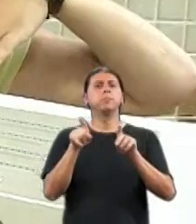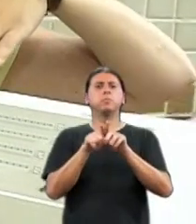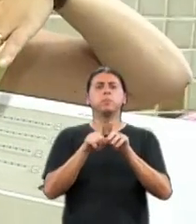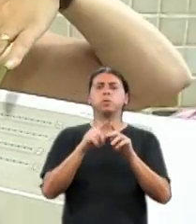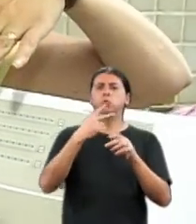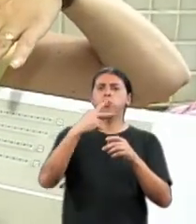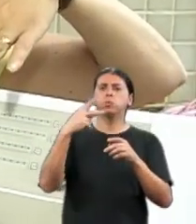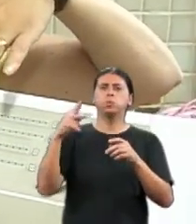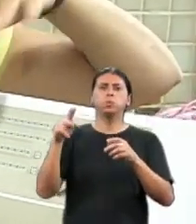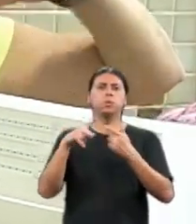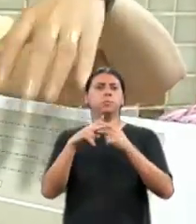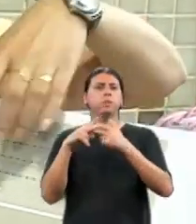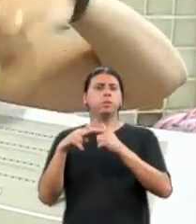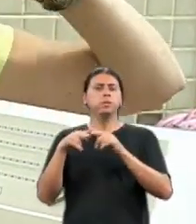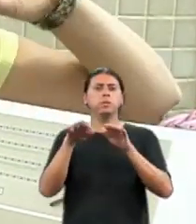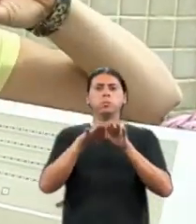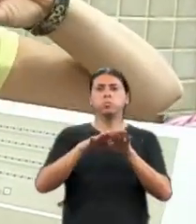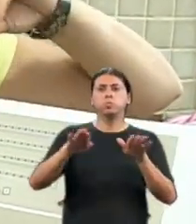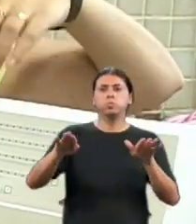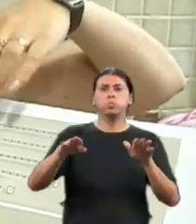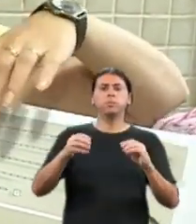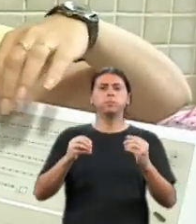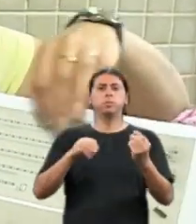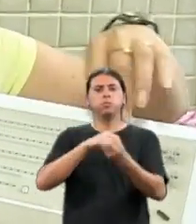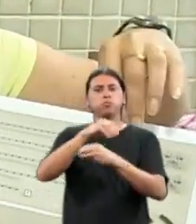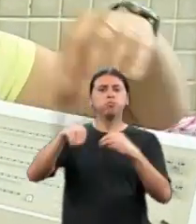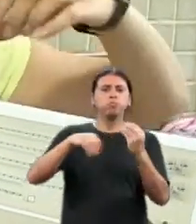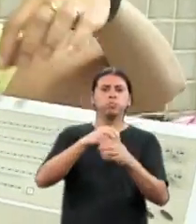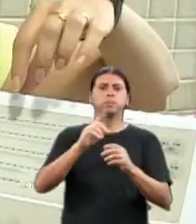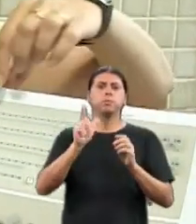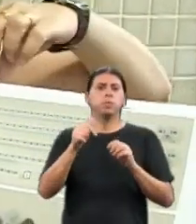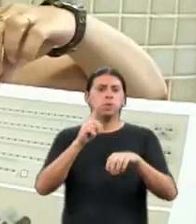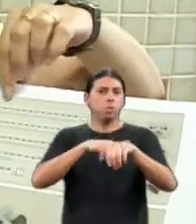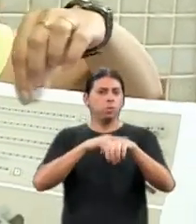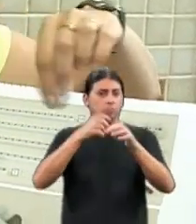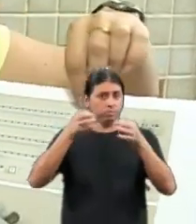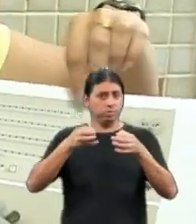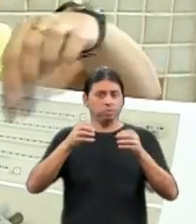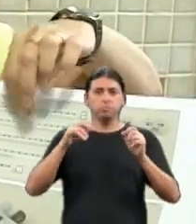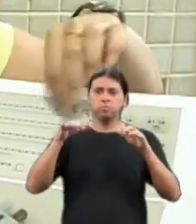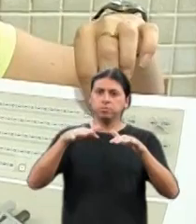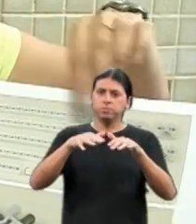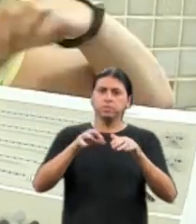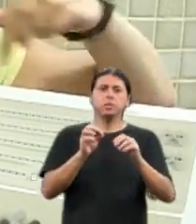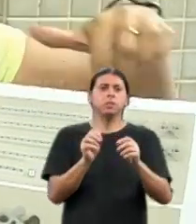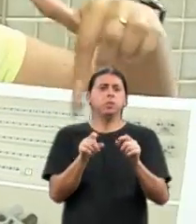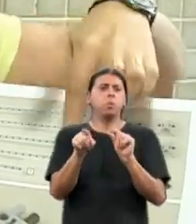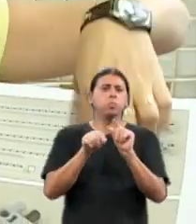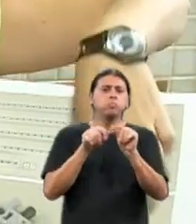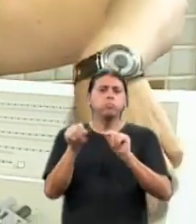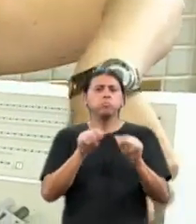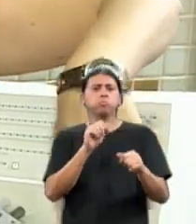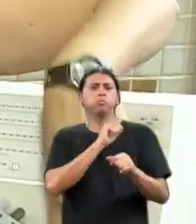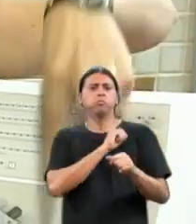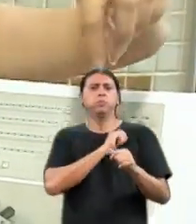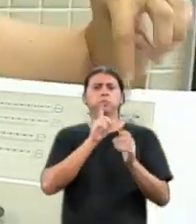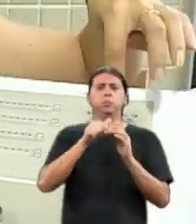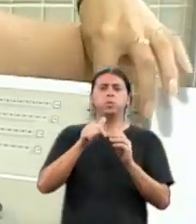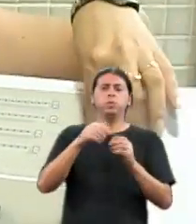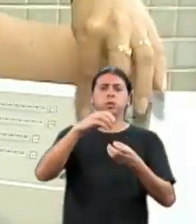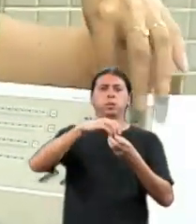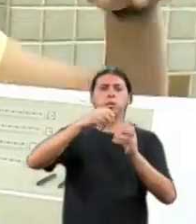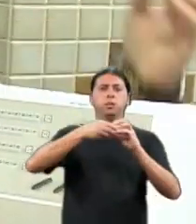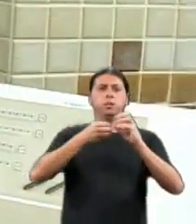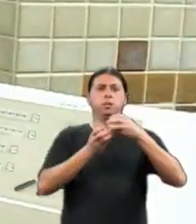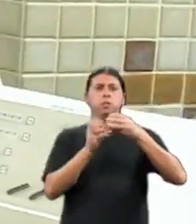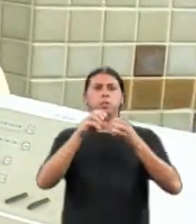peças estavam distribuídas no tapete. Então eles pegavam a peça na hora certa e tinham que contar quantas, e depois eles tinham que encaixar as